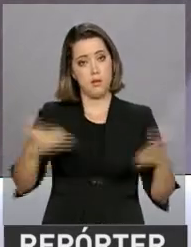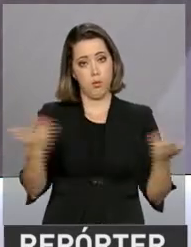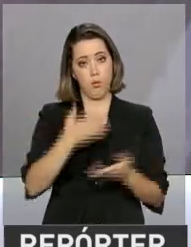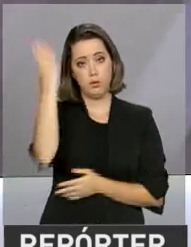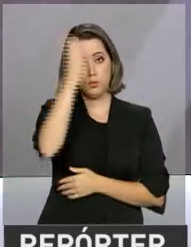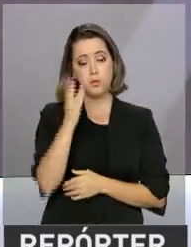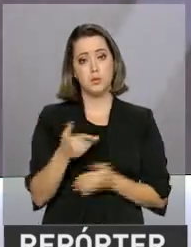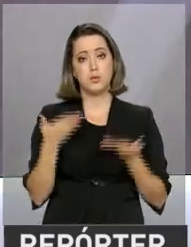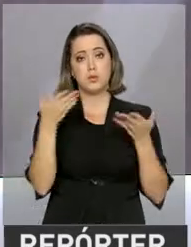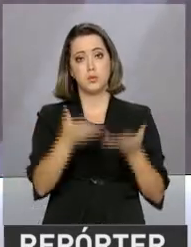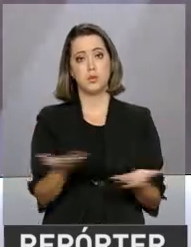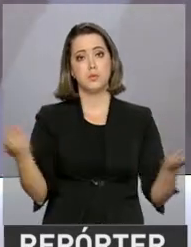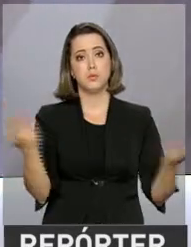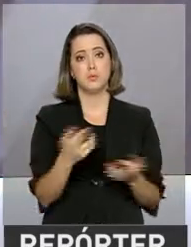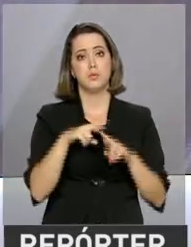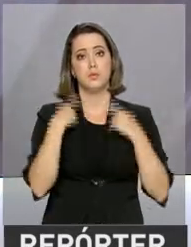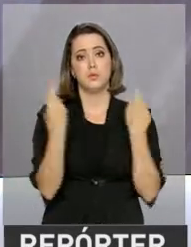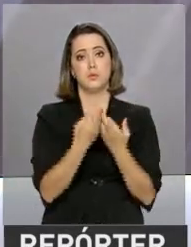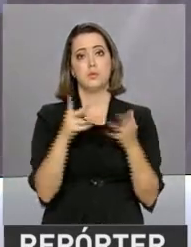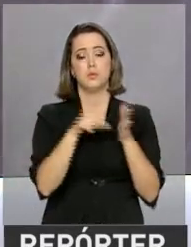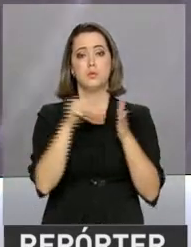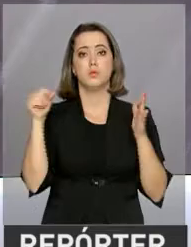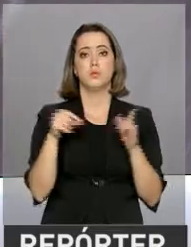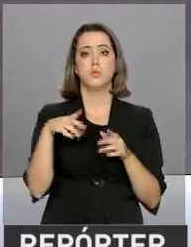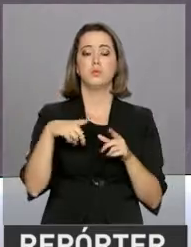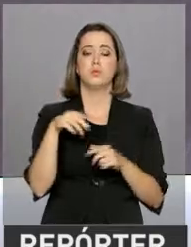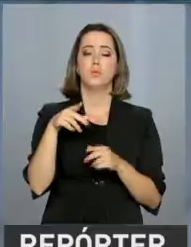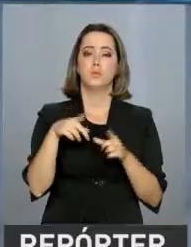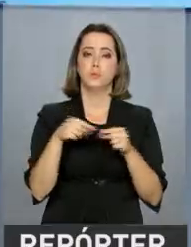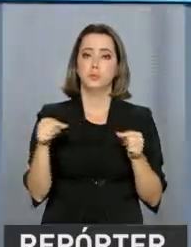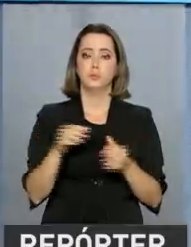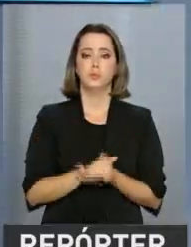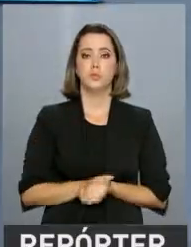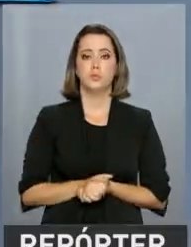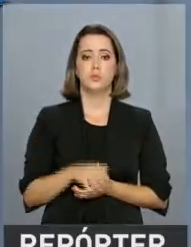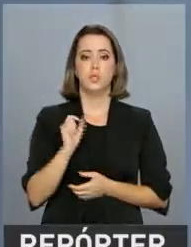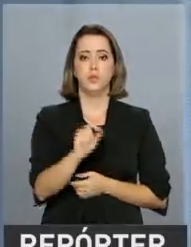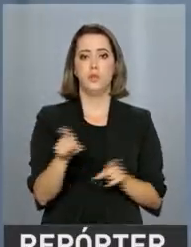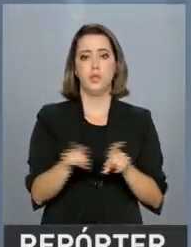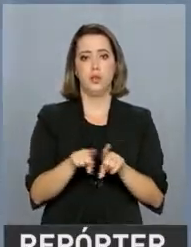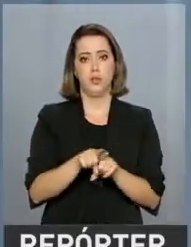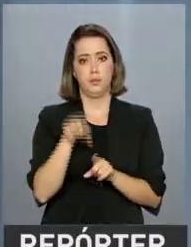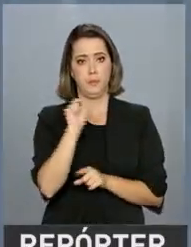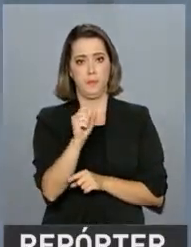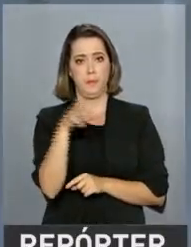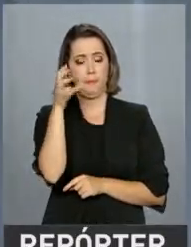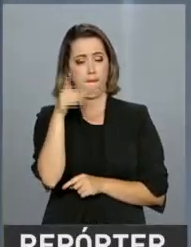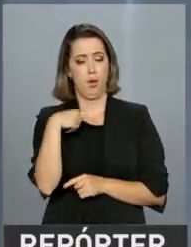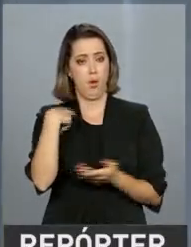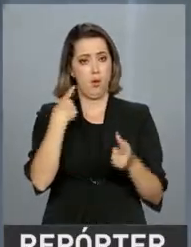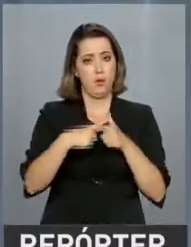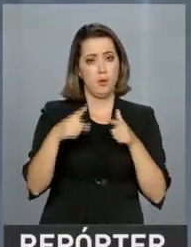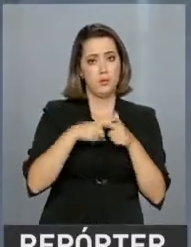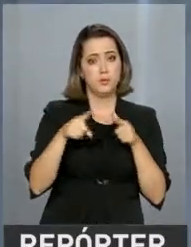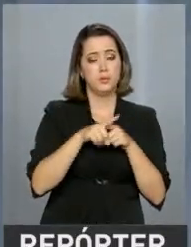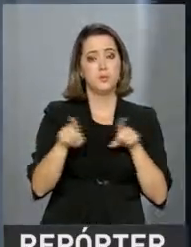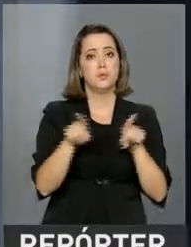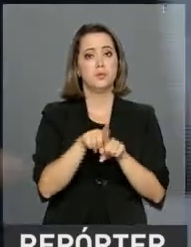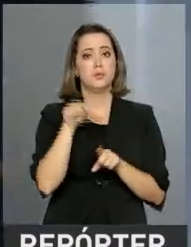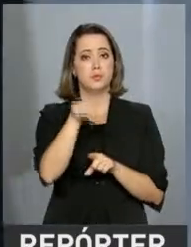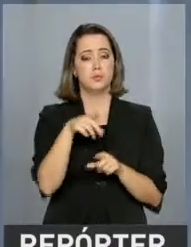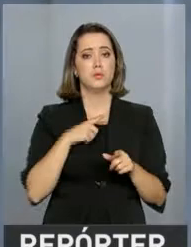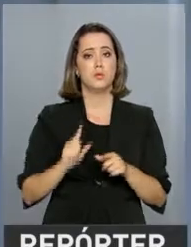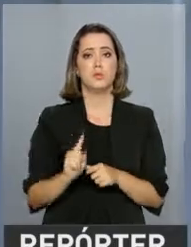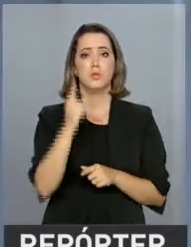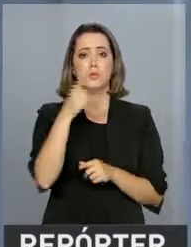hoje de reunião no palácio do itamaraty em brasília a crise democrática da venezuela foi um dos assuntos tratados